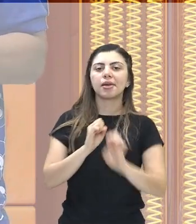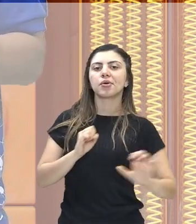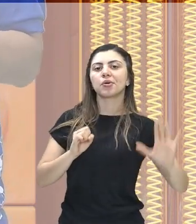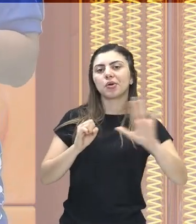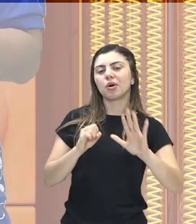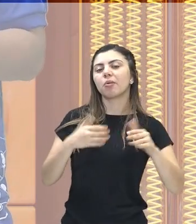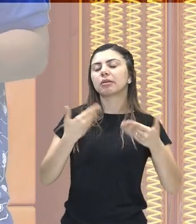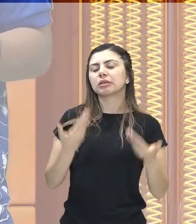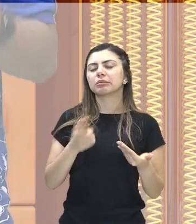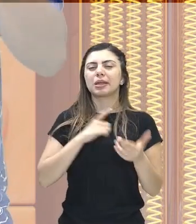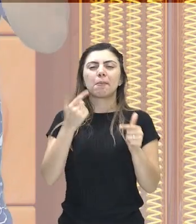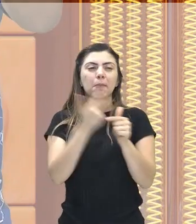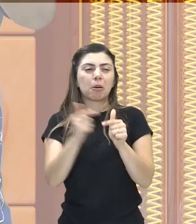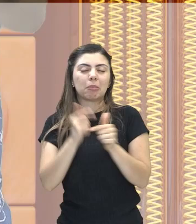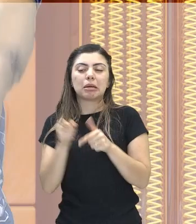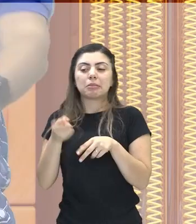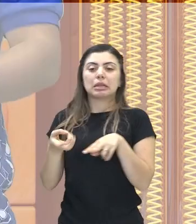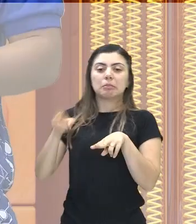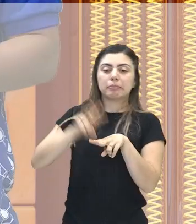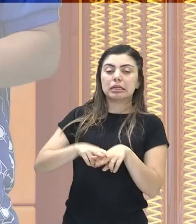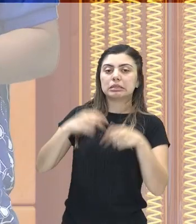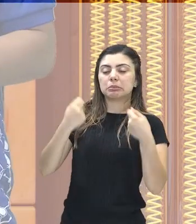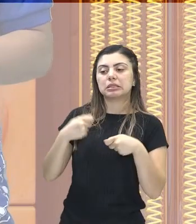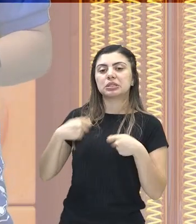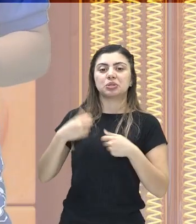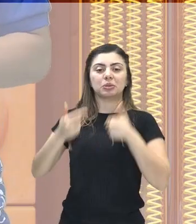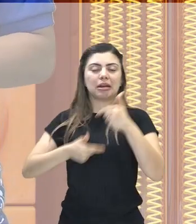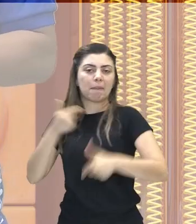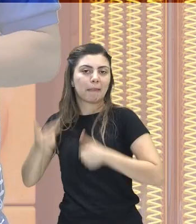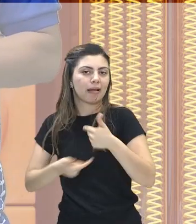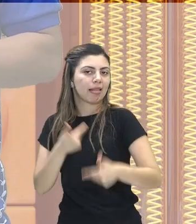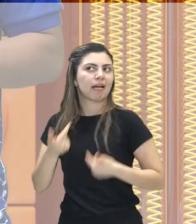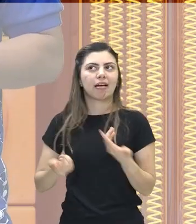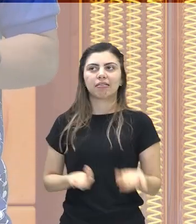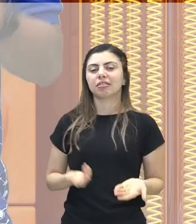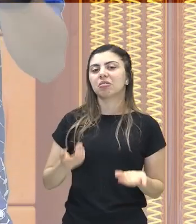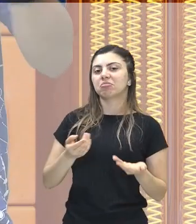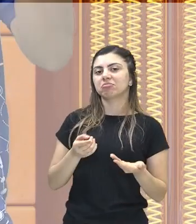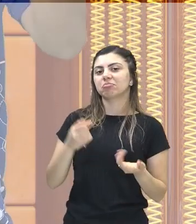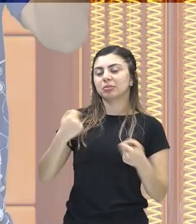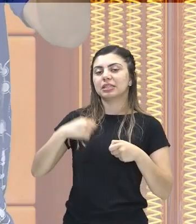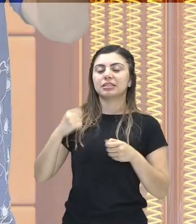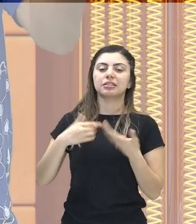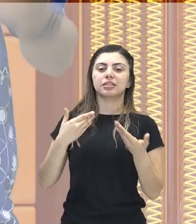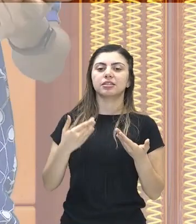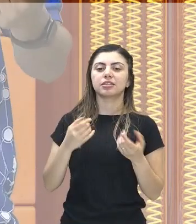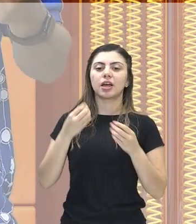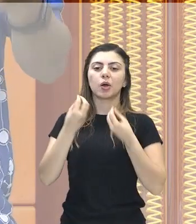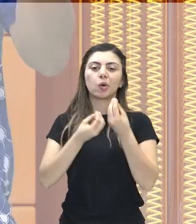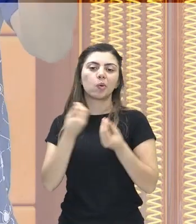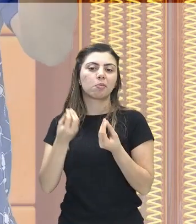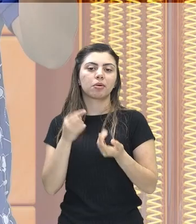de problemas, ele vai preso, ele tem que trabalhar, ele tem que correr atrás ali dessa busca, ele chega até